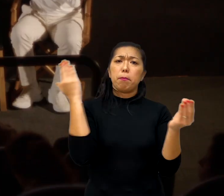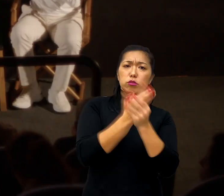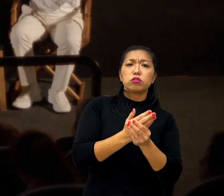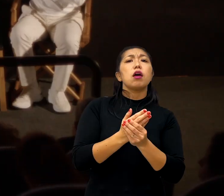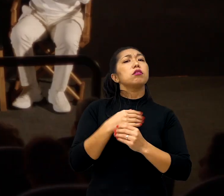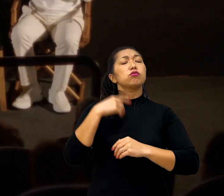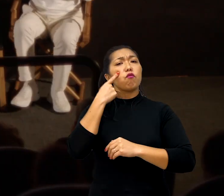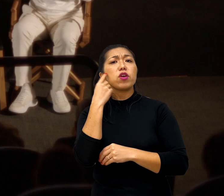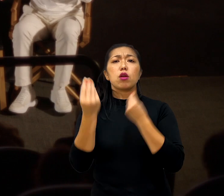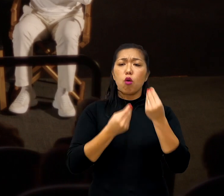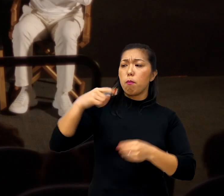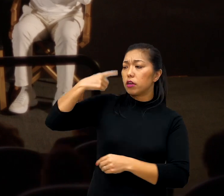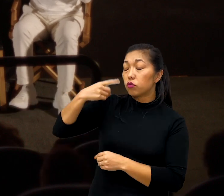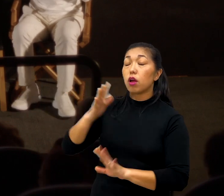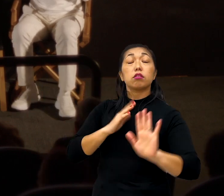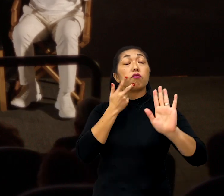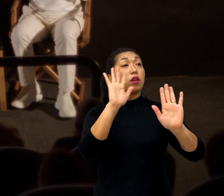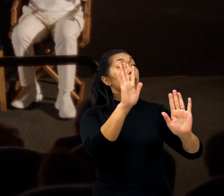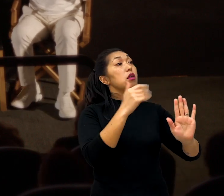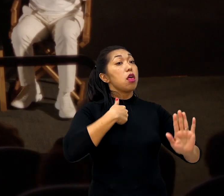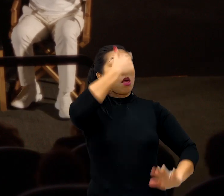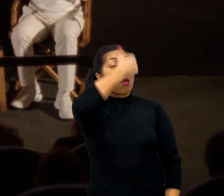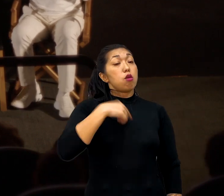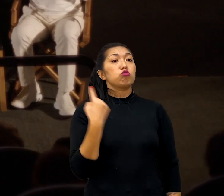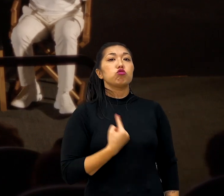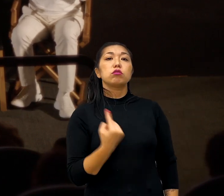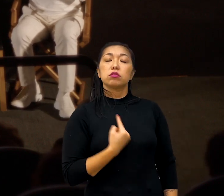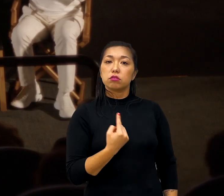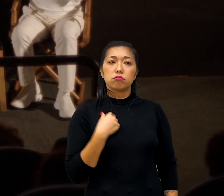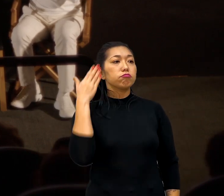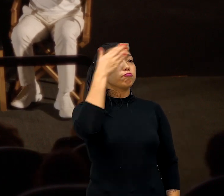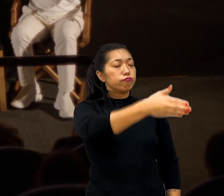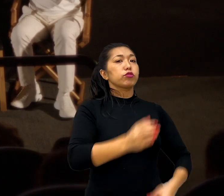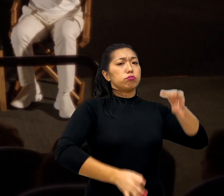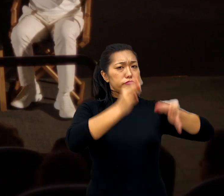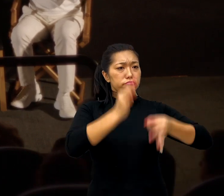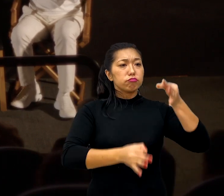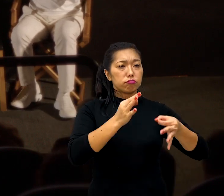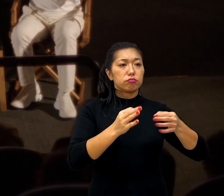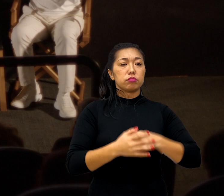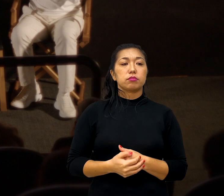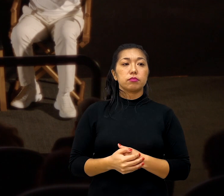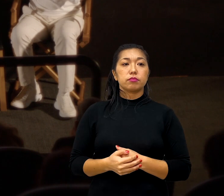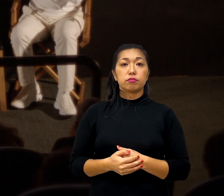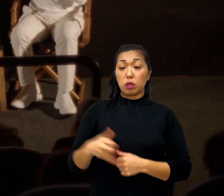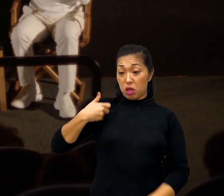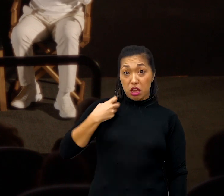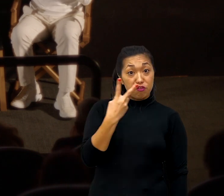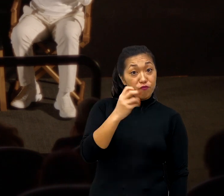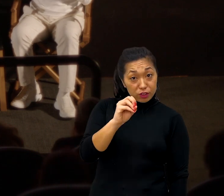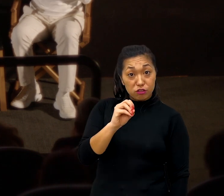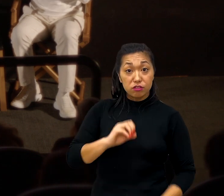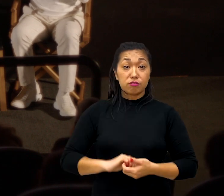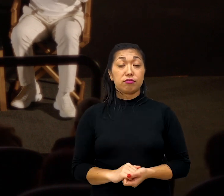o seu advogado? Eu estou aqui sozinho. E fui para a audiência. A prefeitura não foi para a audiência, tinha 20 anos.